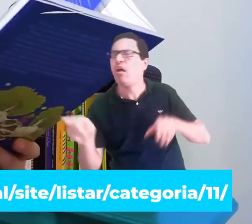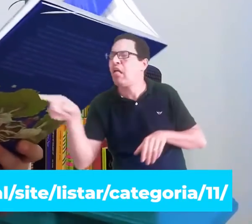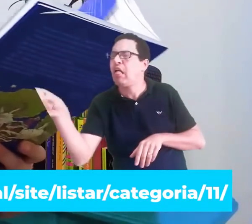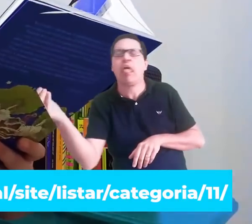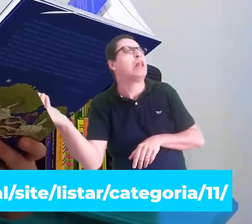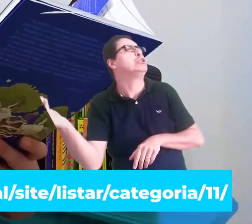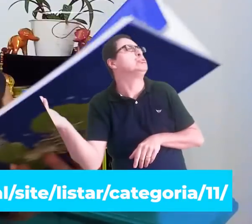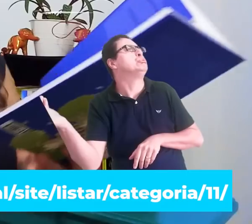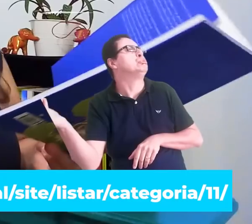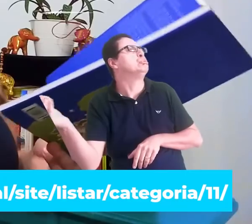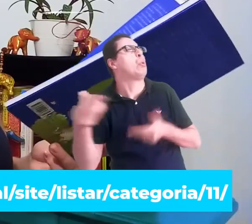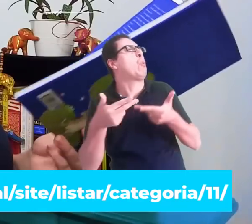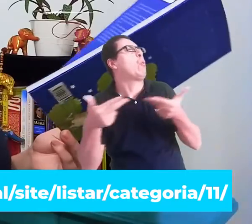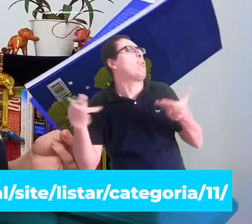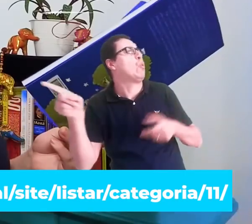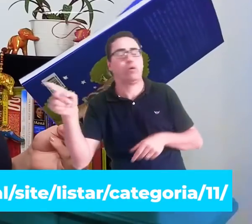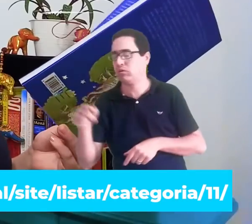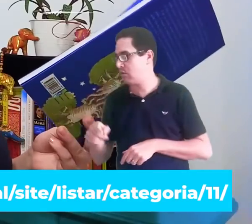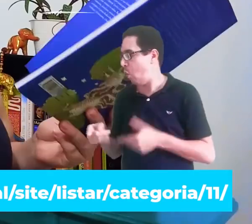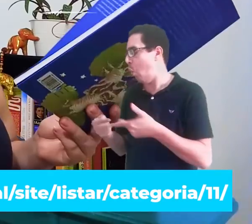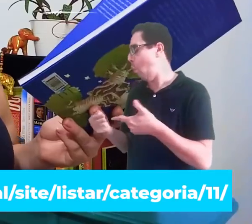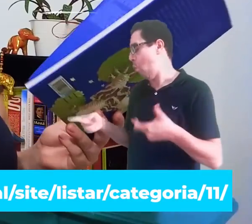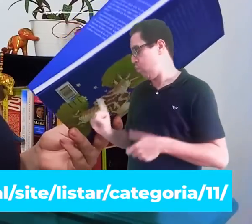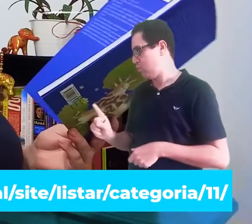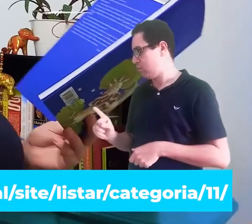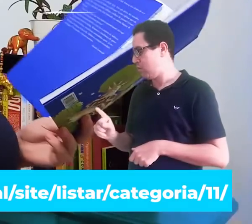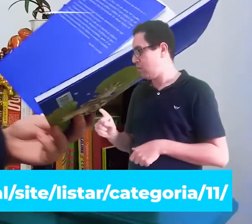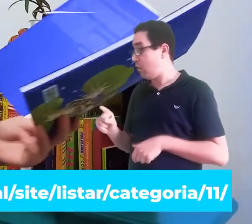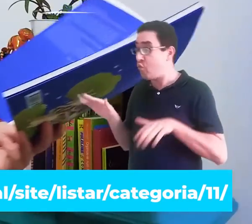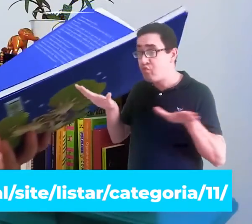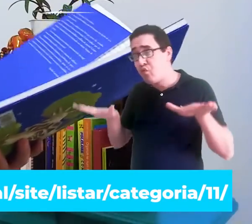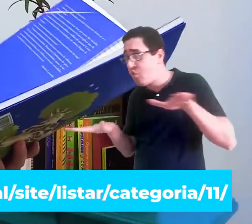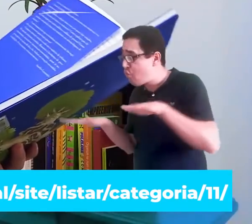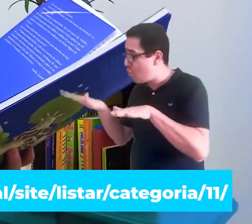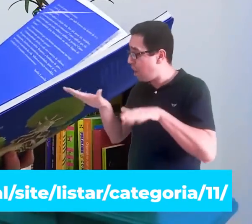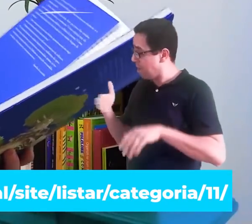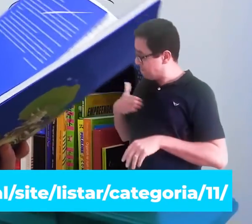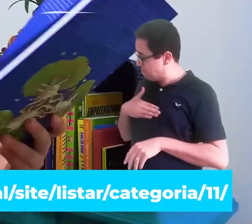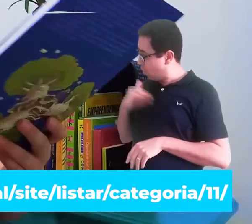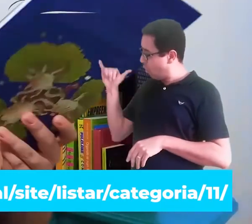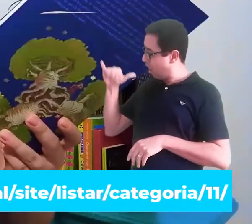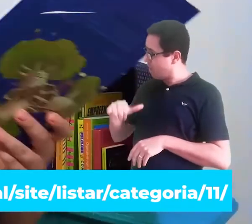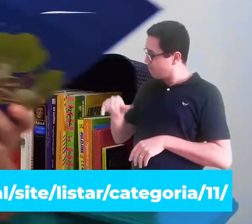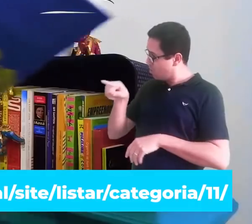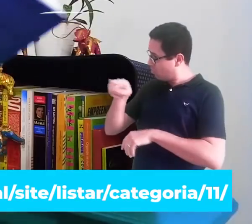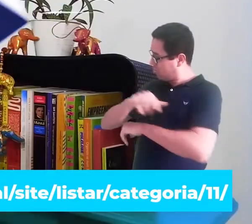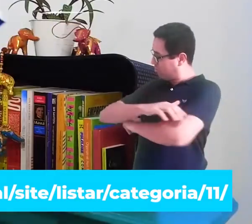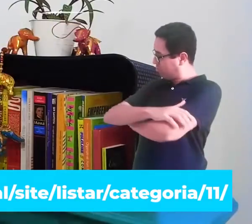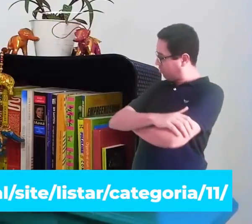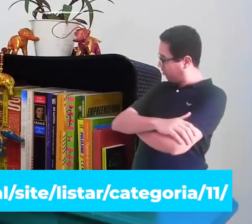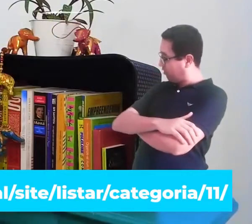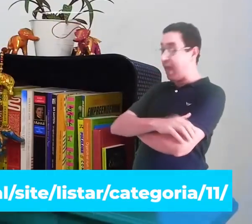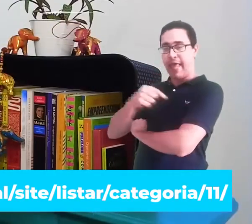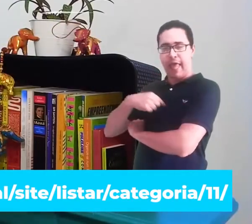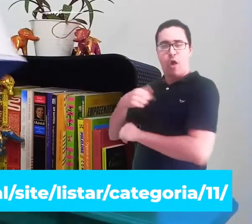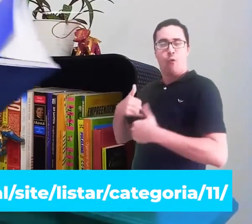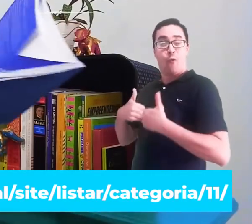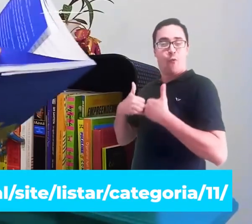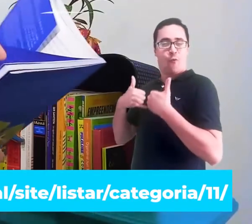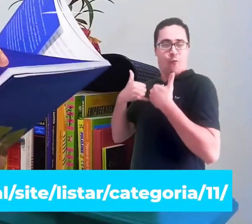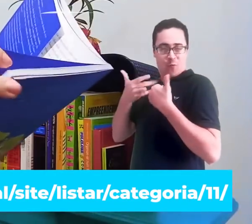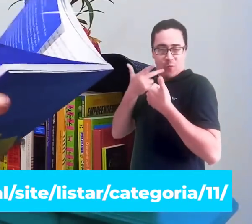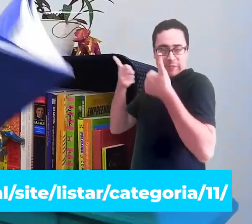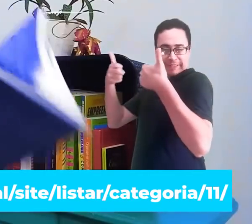uma coisa. Aquilo voa, aquilo é meu avião. Senti-me orgulhoso de lhe dizer